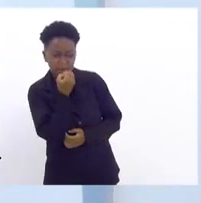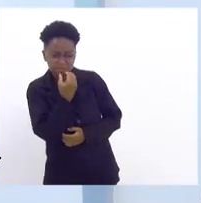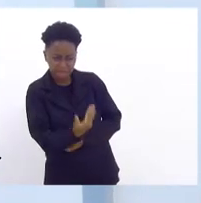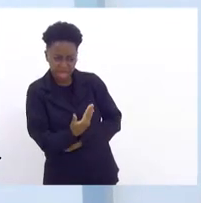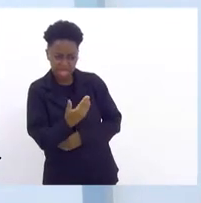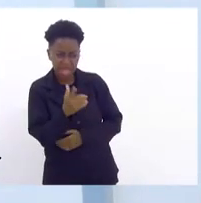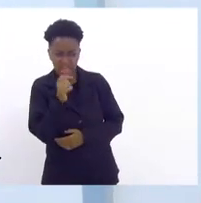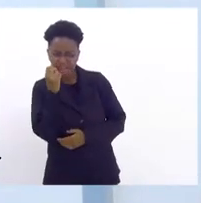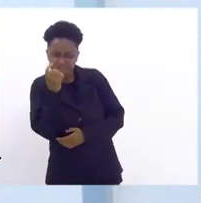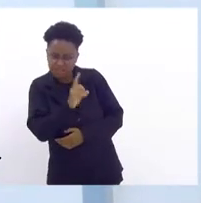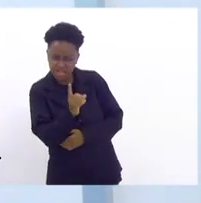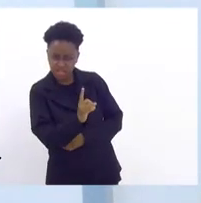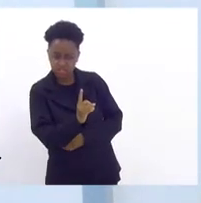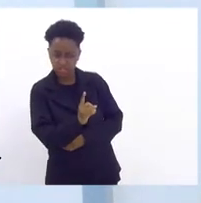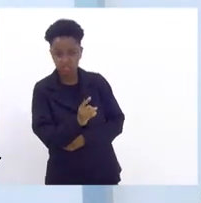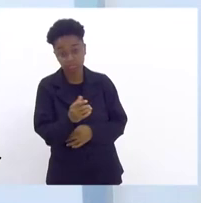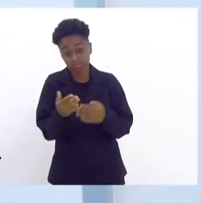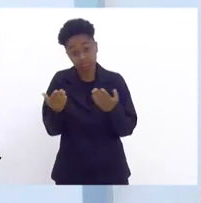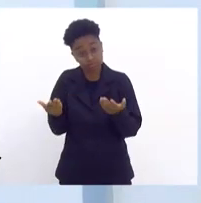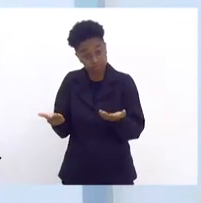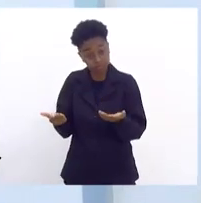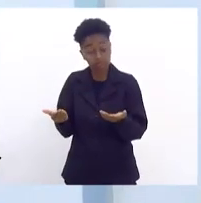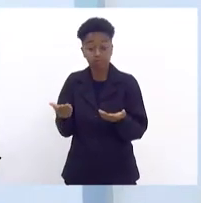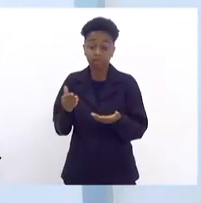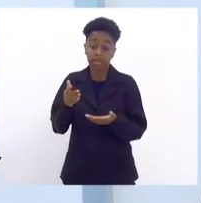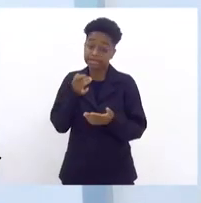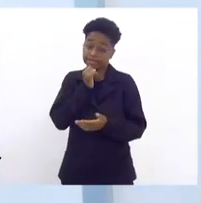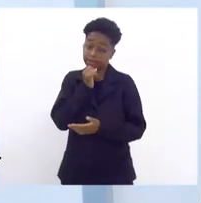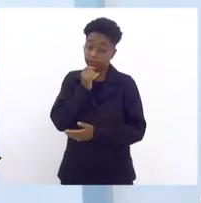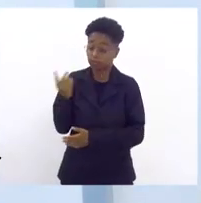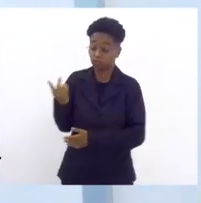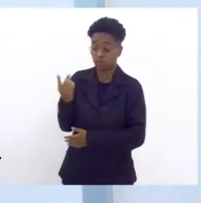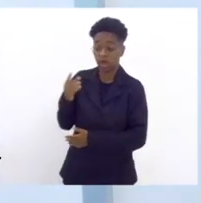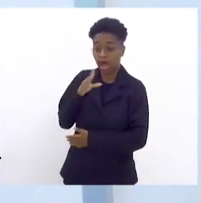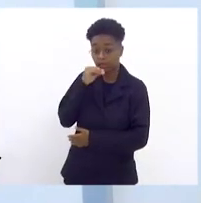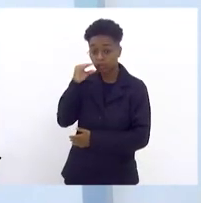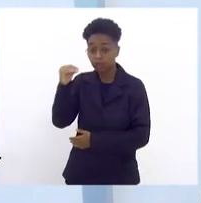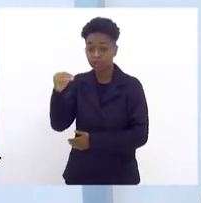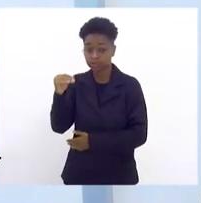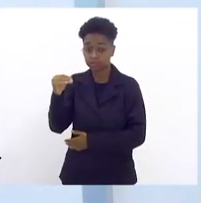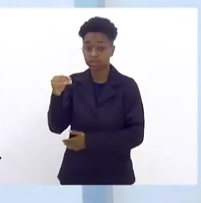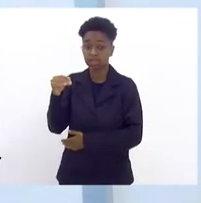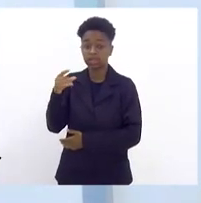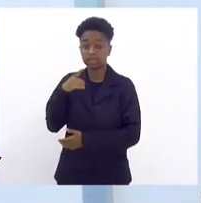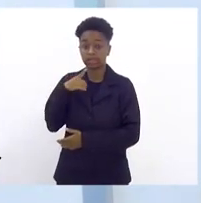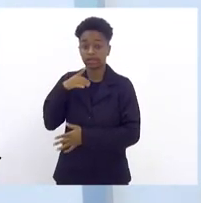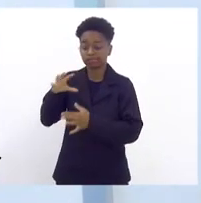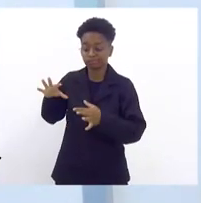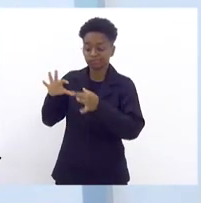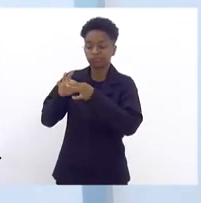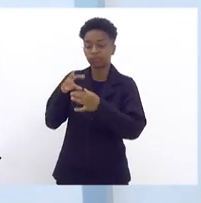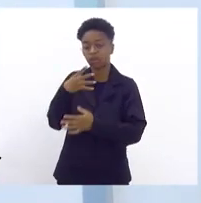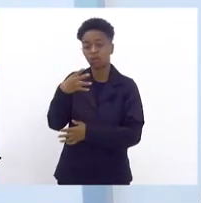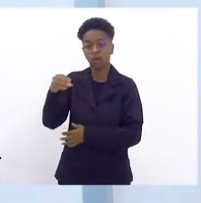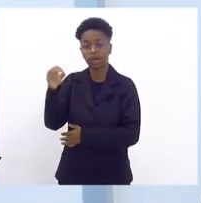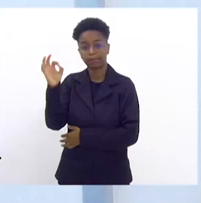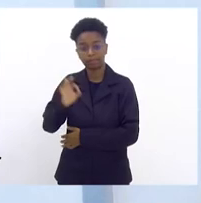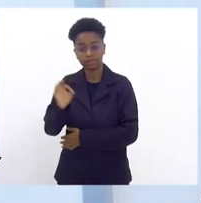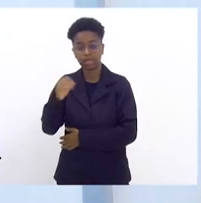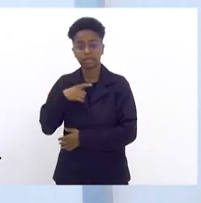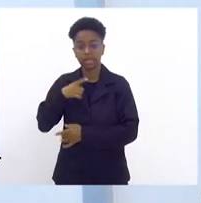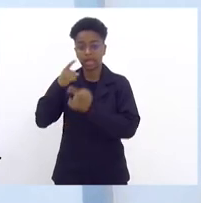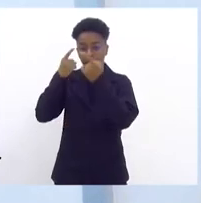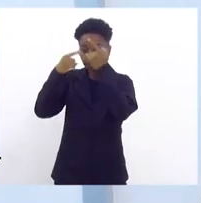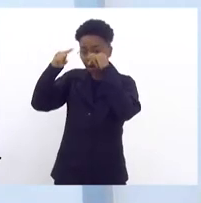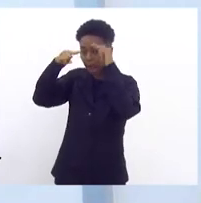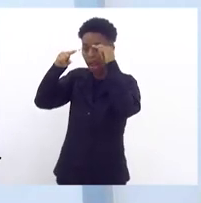ele é só tímido não né E aí por exemplo os meus dois adolescentes entraram para estatística dos 40% nível suporte um que tem epilepsia